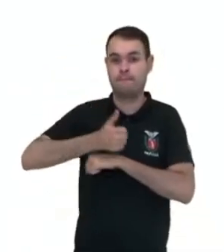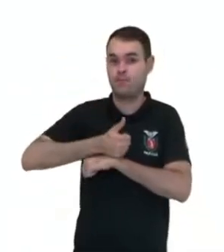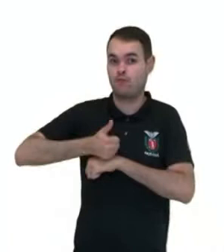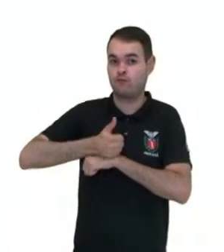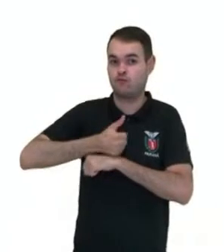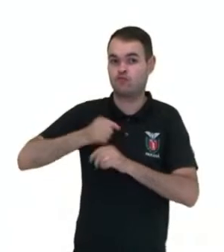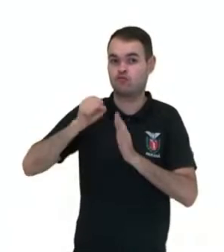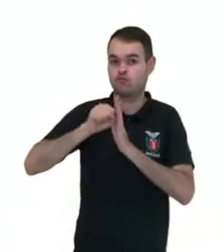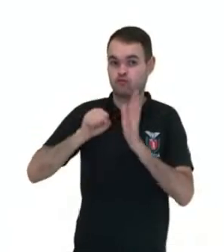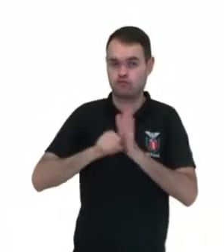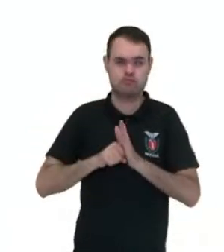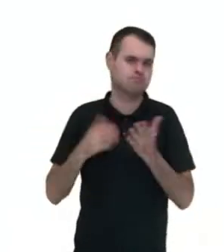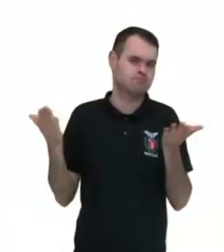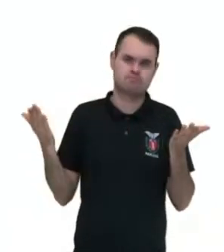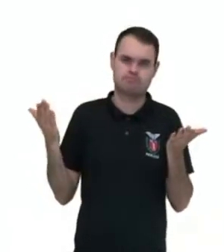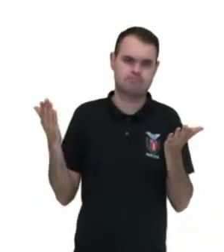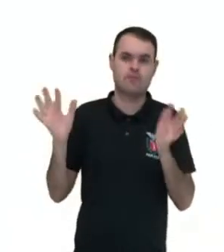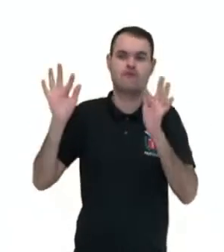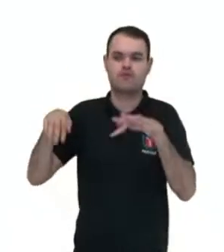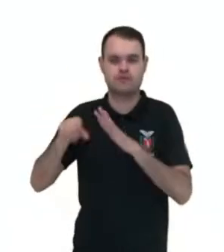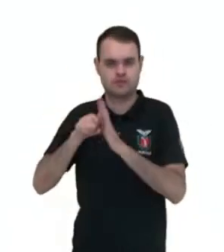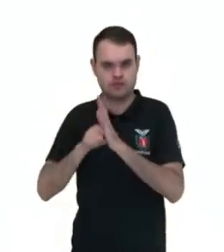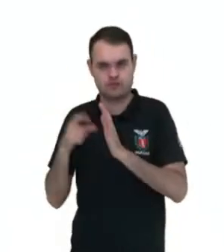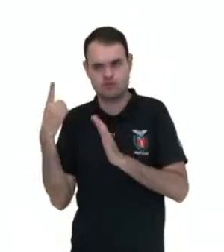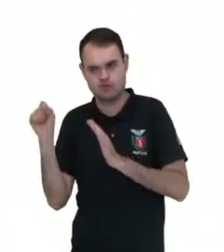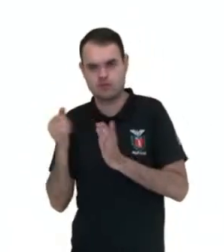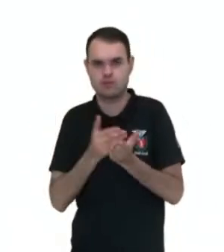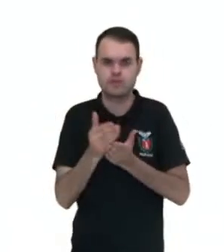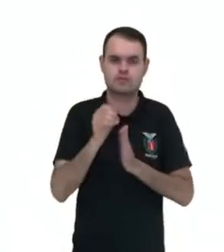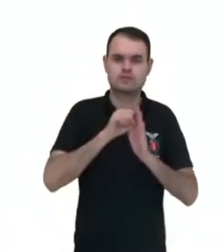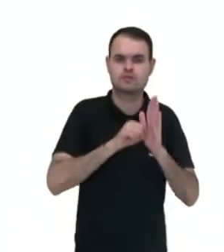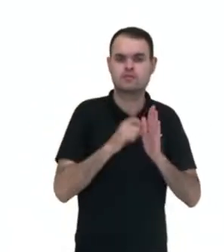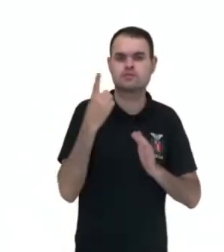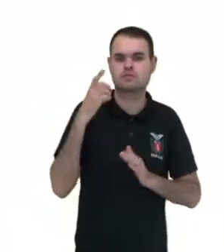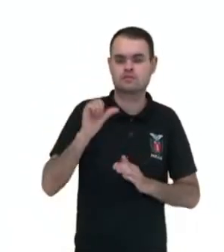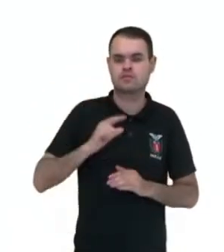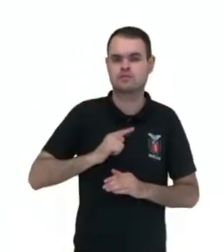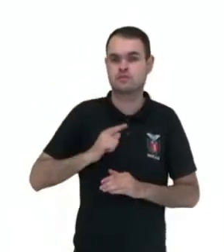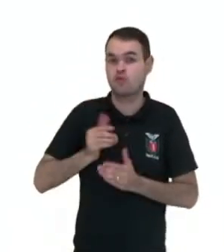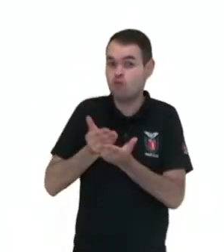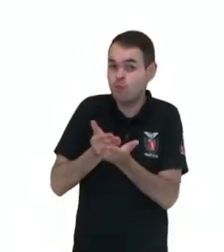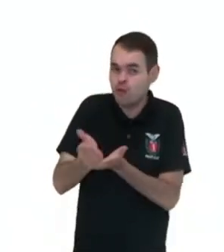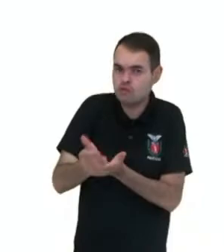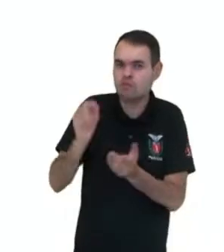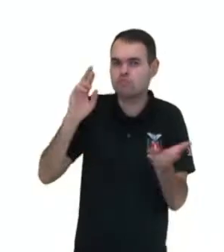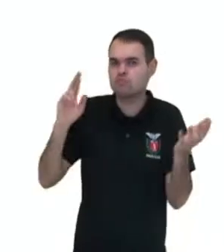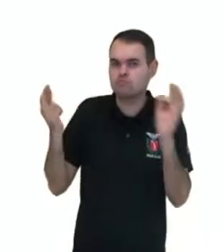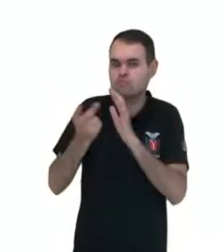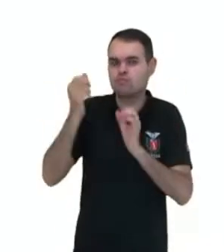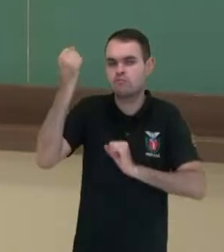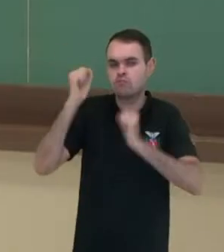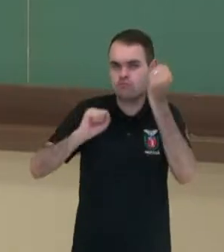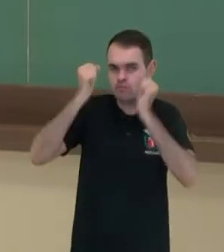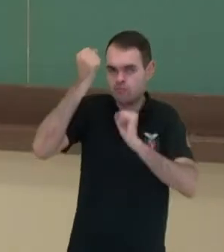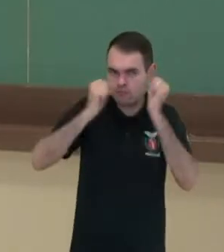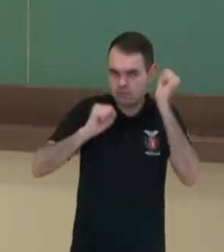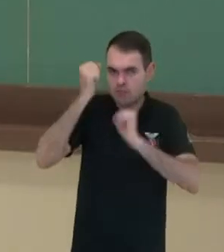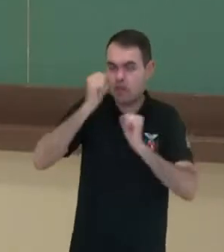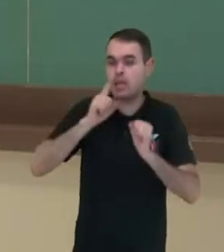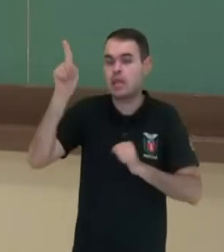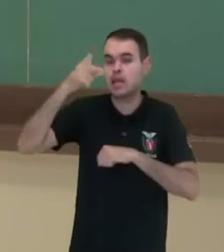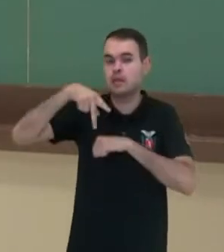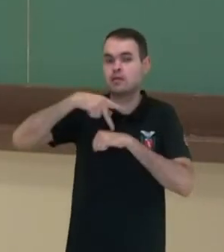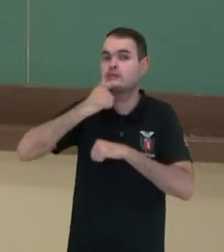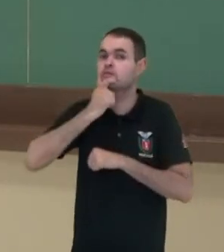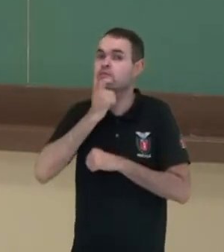no século, enfim, finalzinho do século XVIII, início do século XIX, no início da Revolução Industrial, né, na